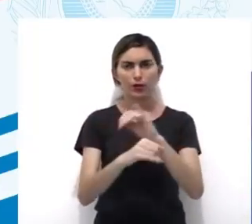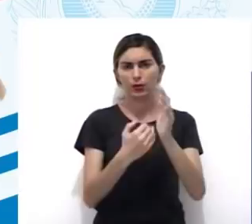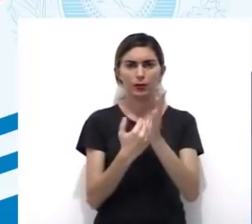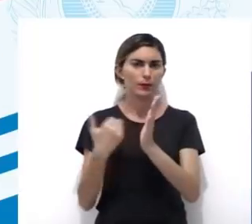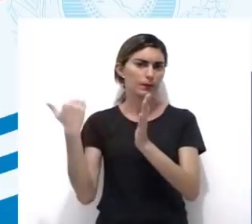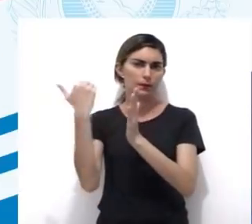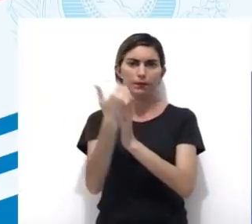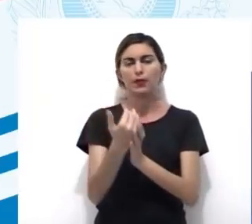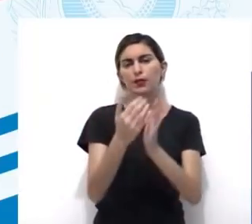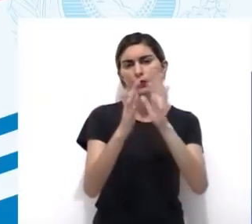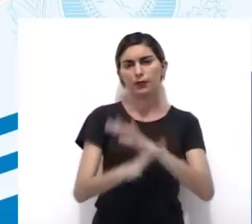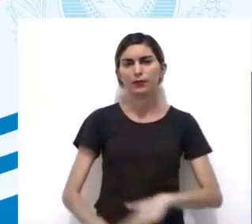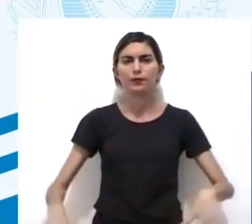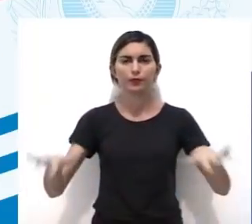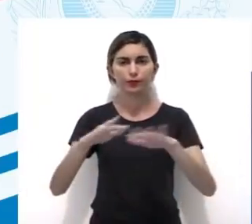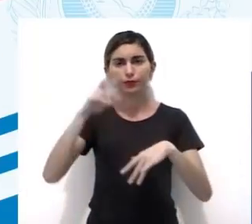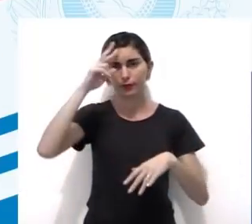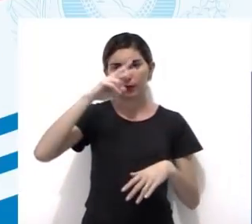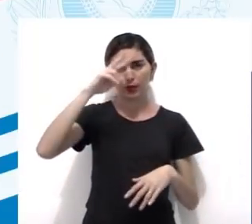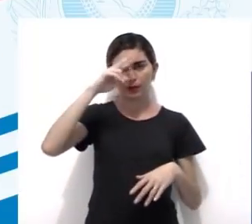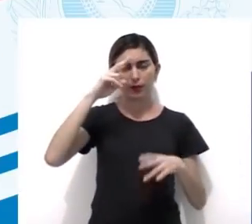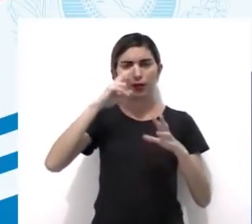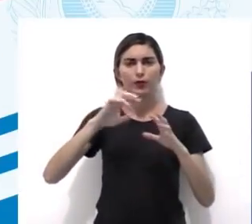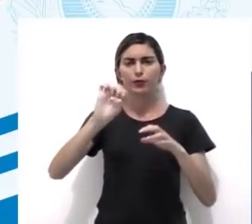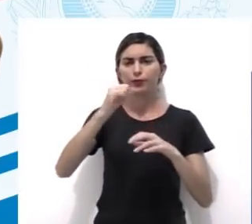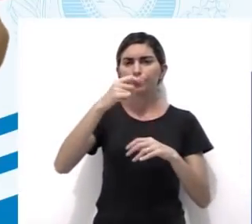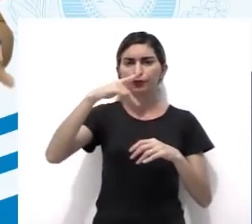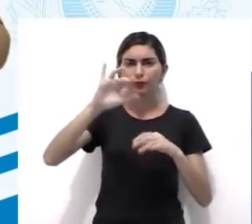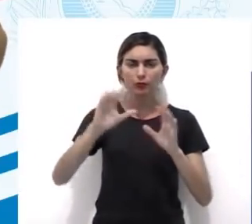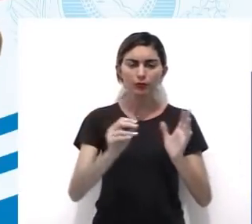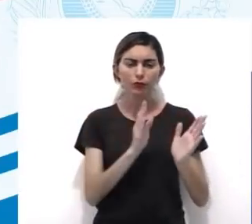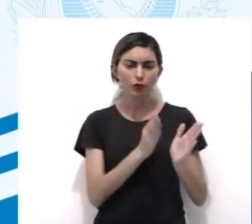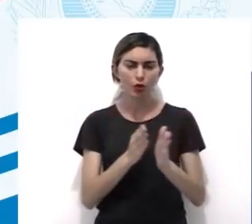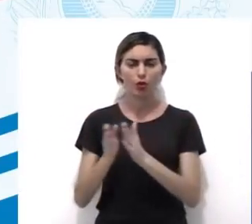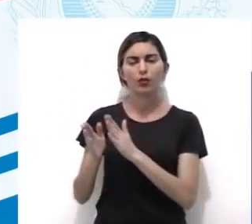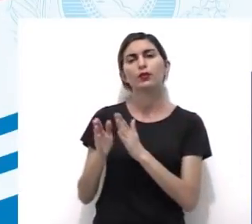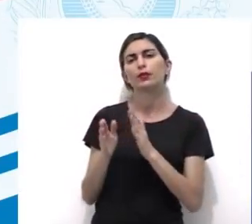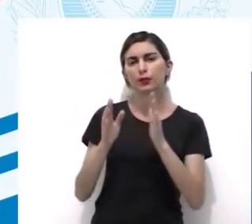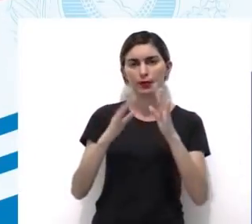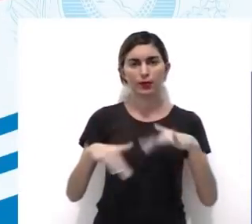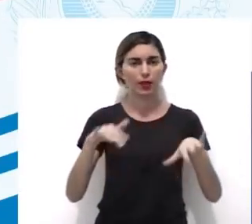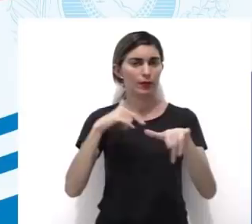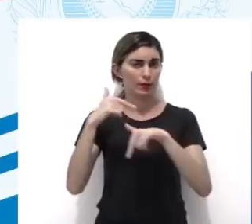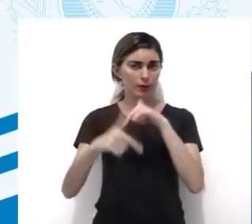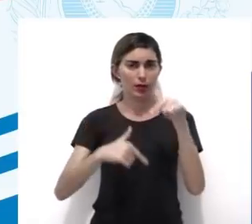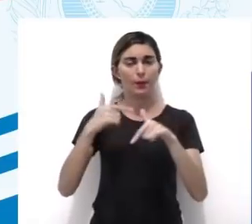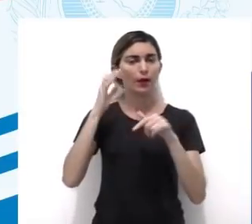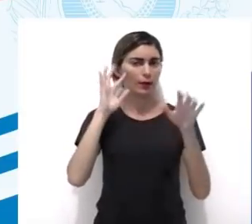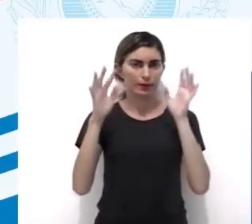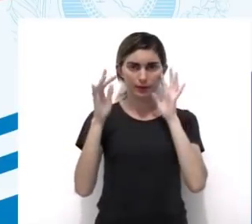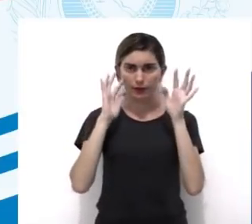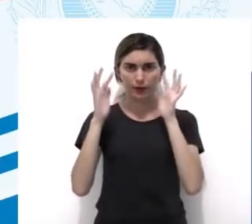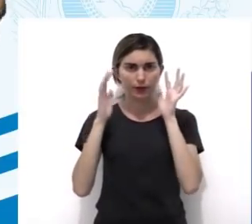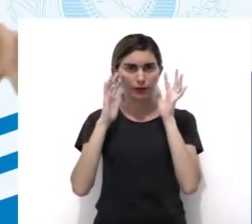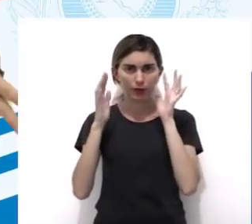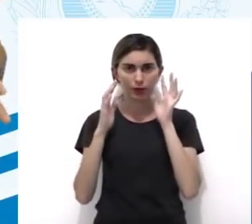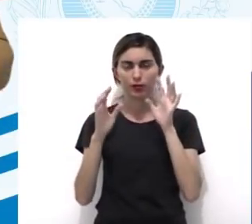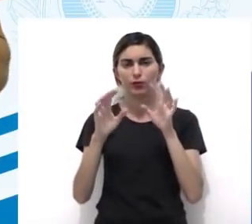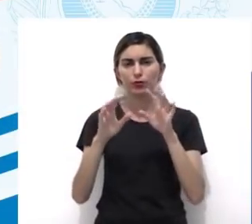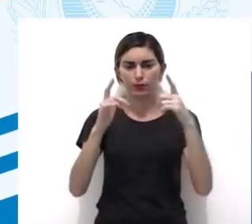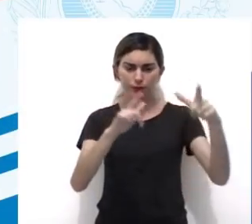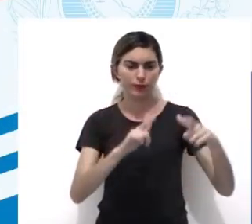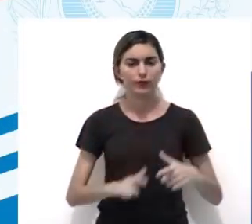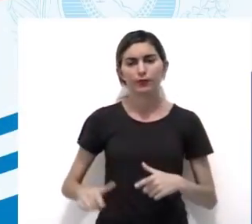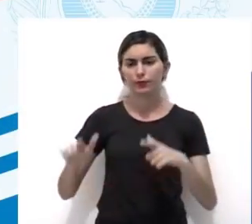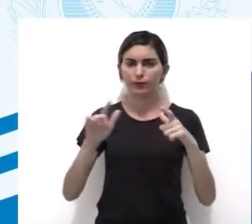mais fluidez sobre o espaço. Lembrando que espaço e organização espacial é trabalho refletido. O espaço é